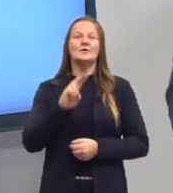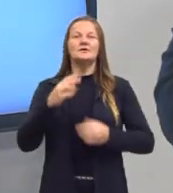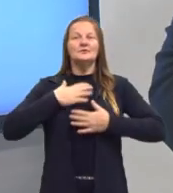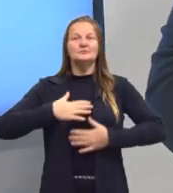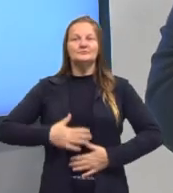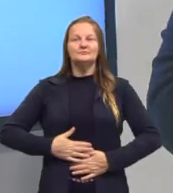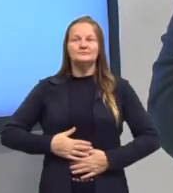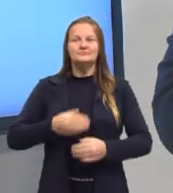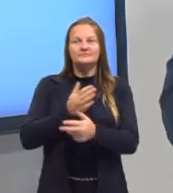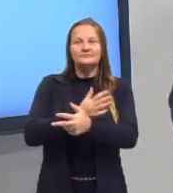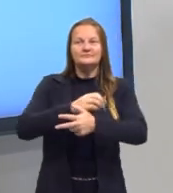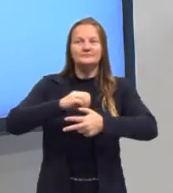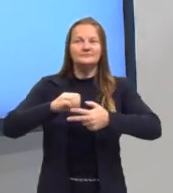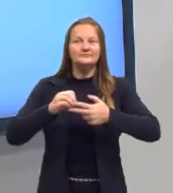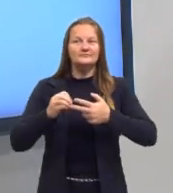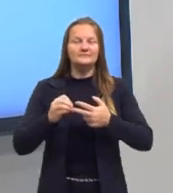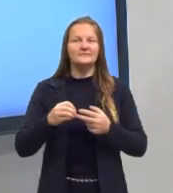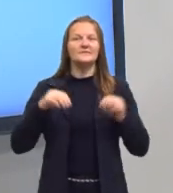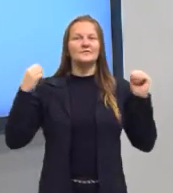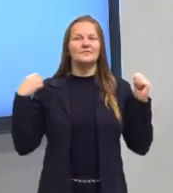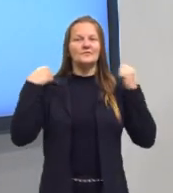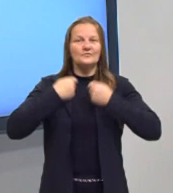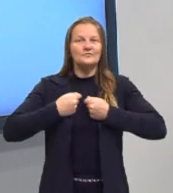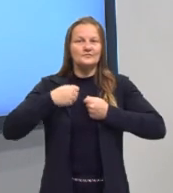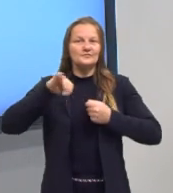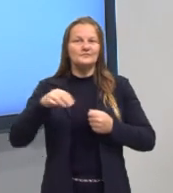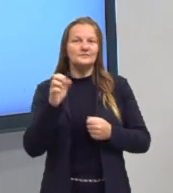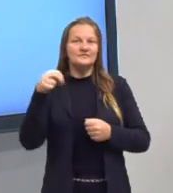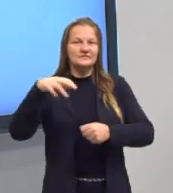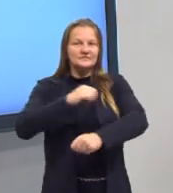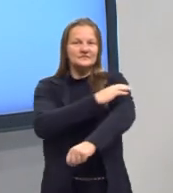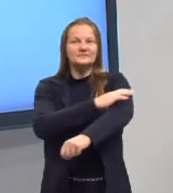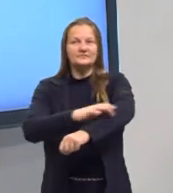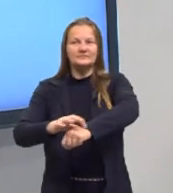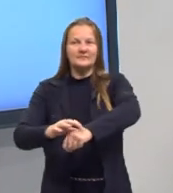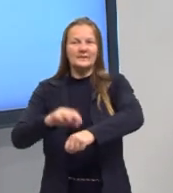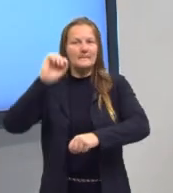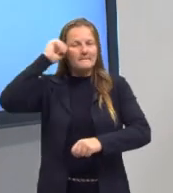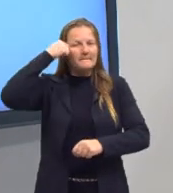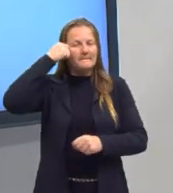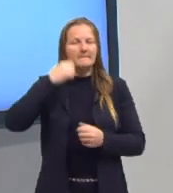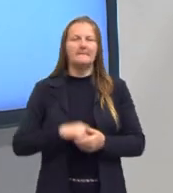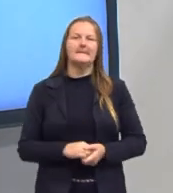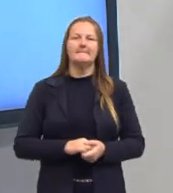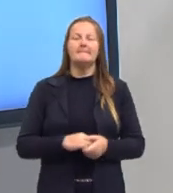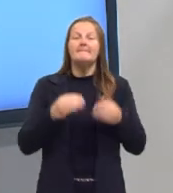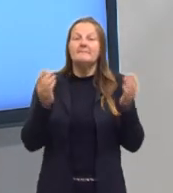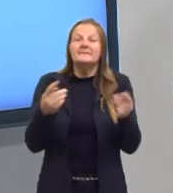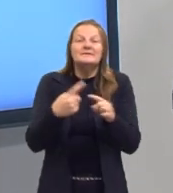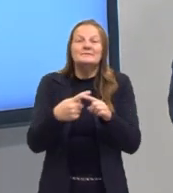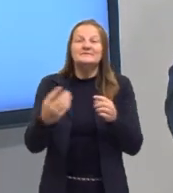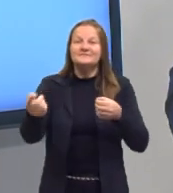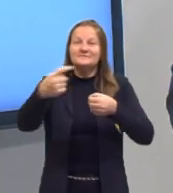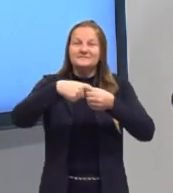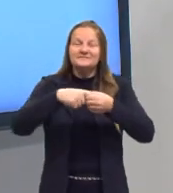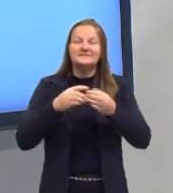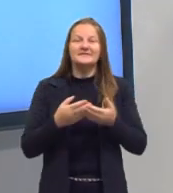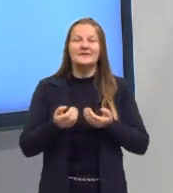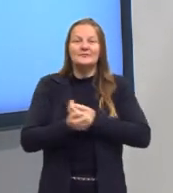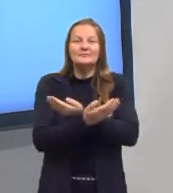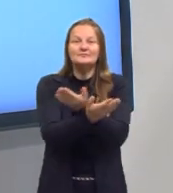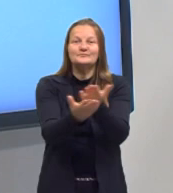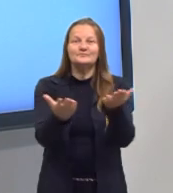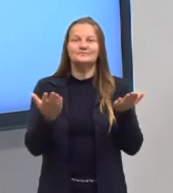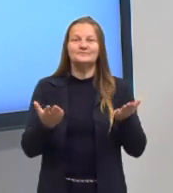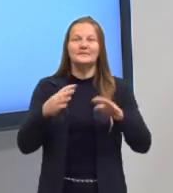a camiseta do pré-enem e uma jaqueta jeans com as mangas pretas em moletom. Vim aqui então compartilhar com vocês mais uma